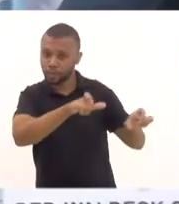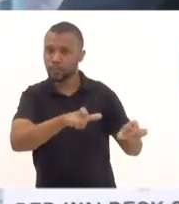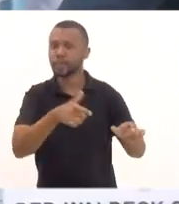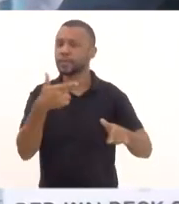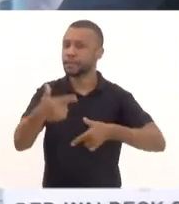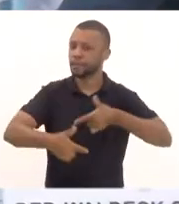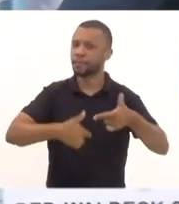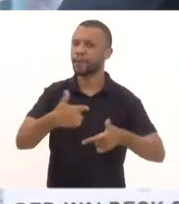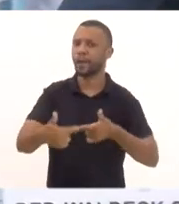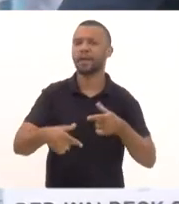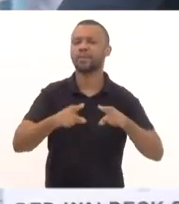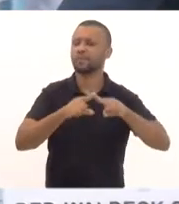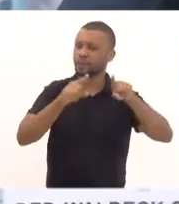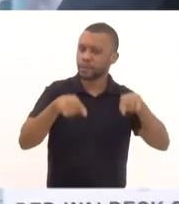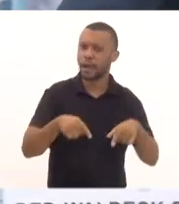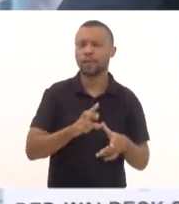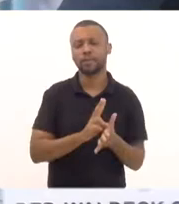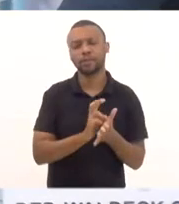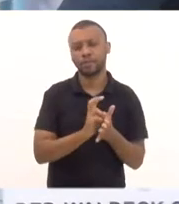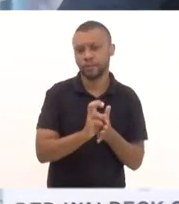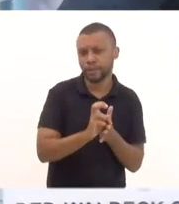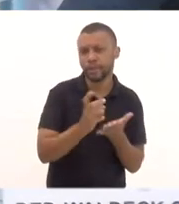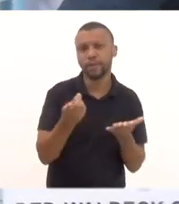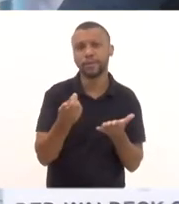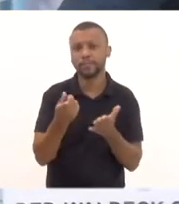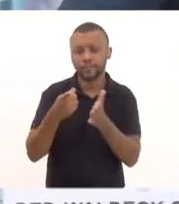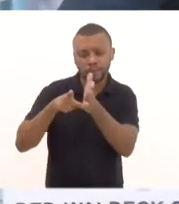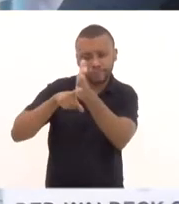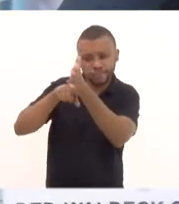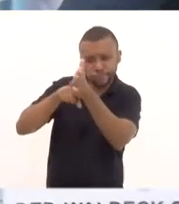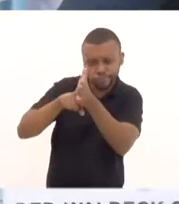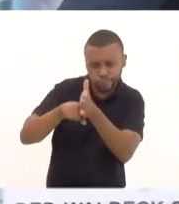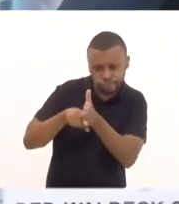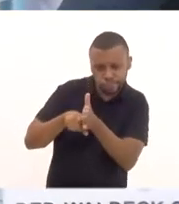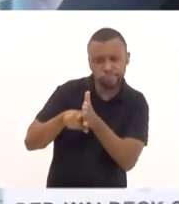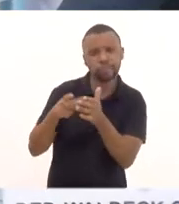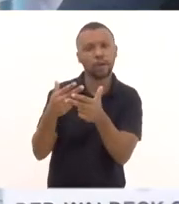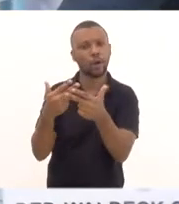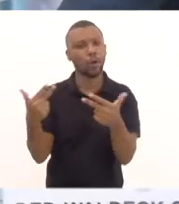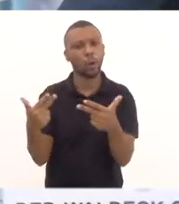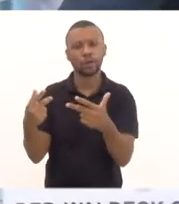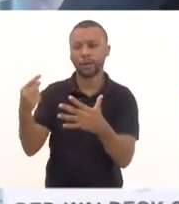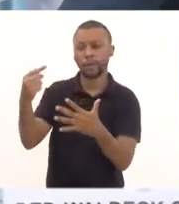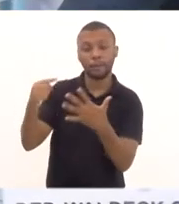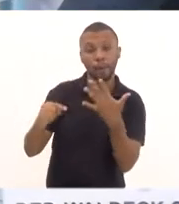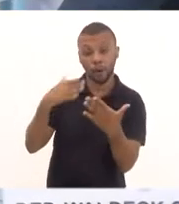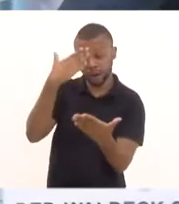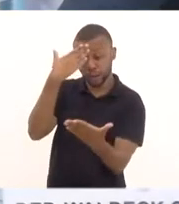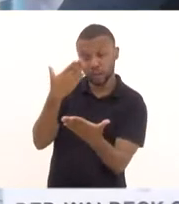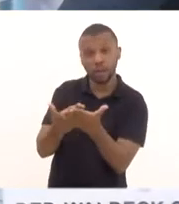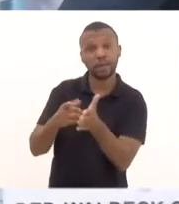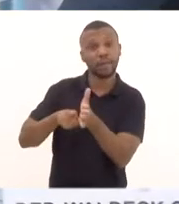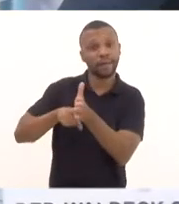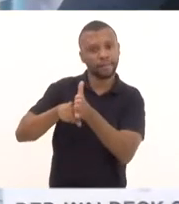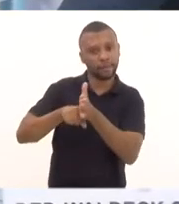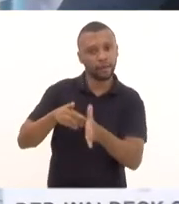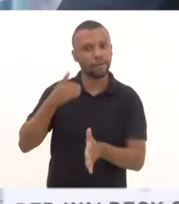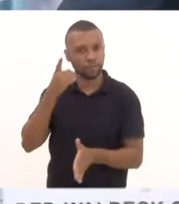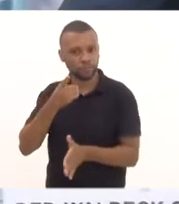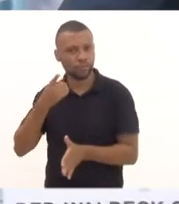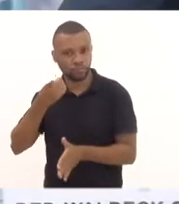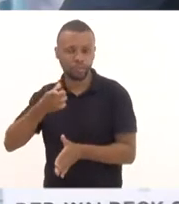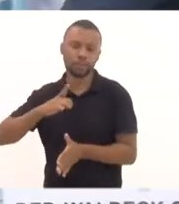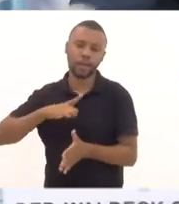de especialista realização de diligência e outras providências a credibilidade uma investigação parlamentar passa pela